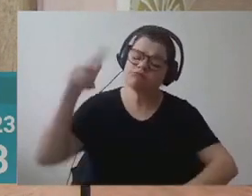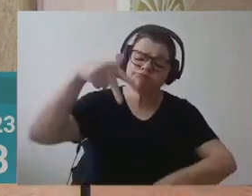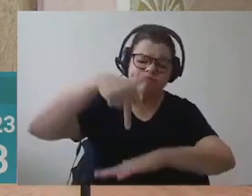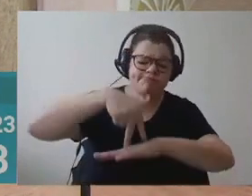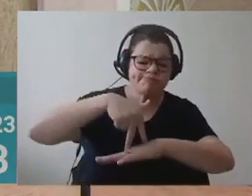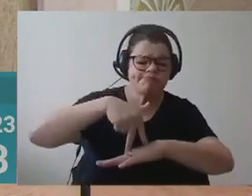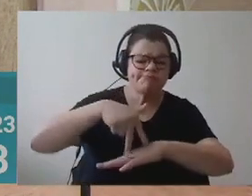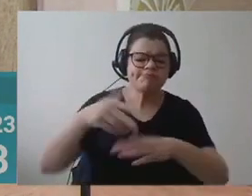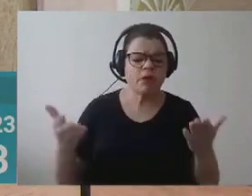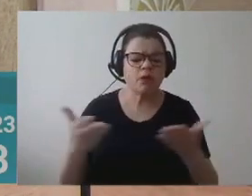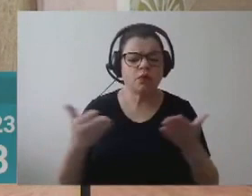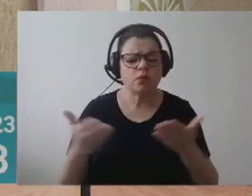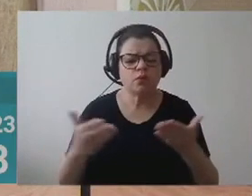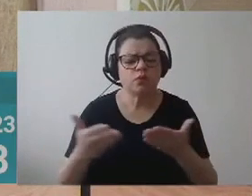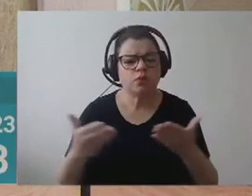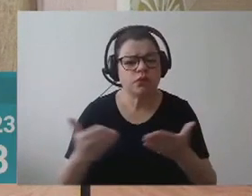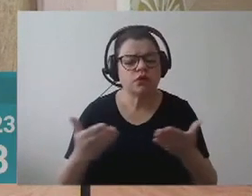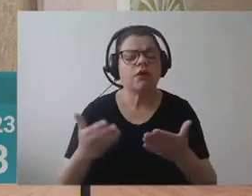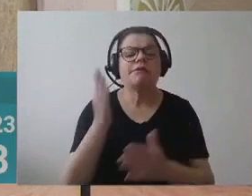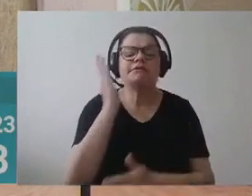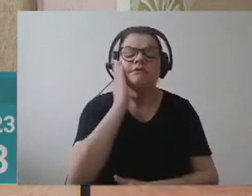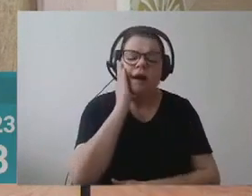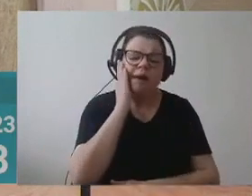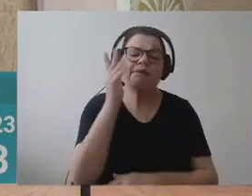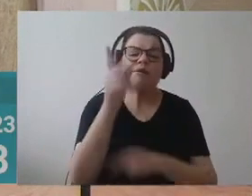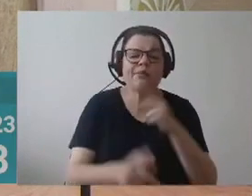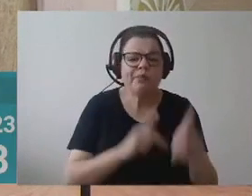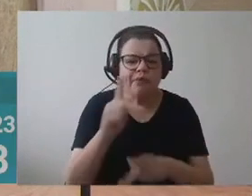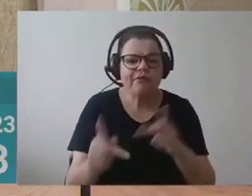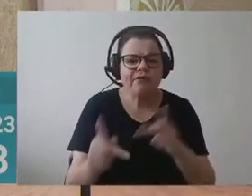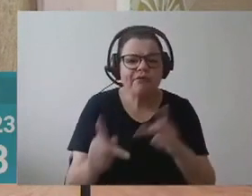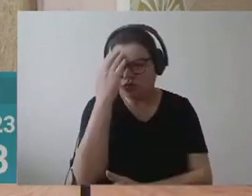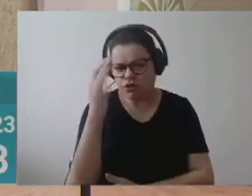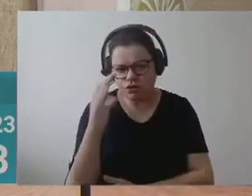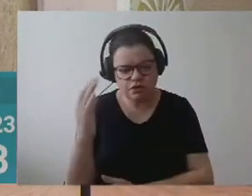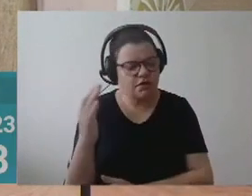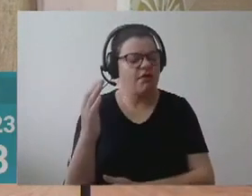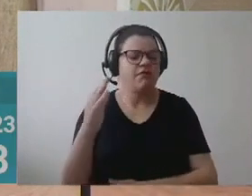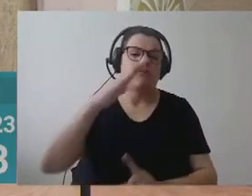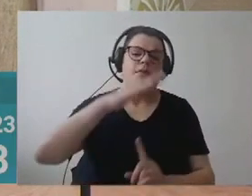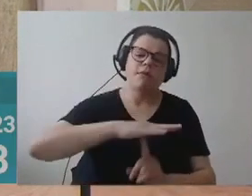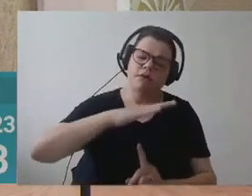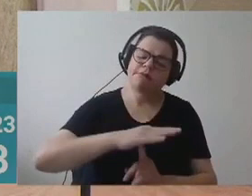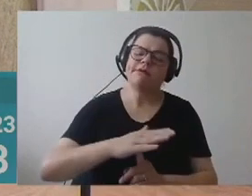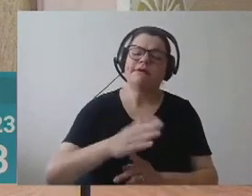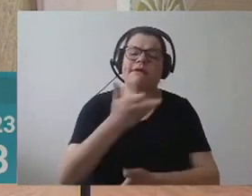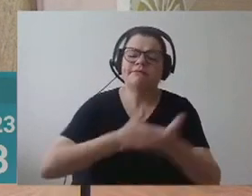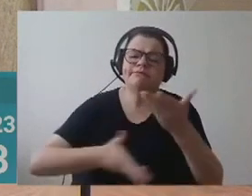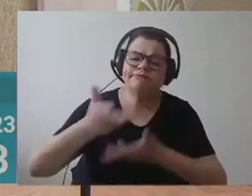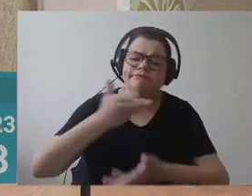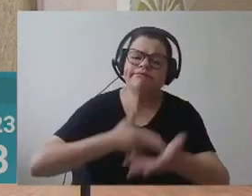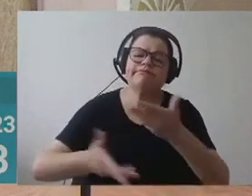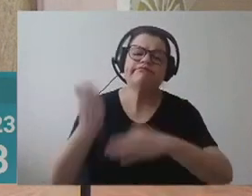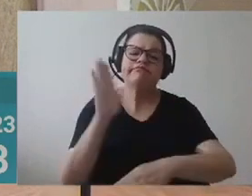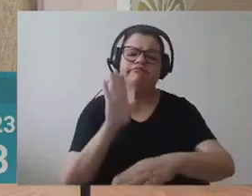gente sabe que o povo curitibano, o povo paranaense é parceiro, é colaborador, se solidariza